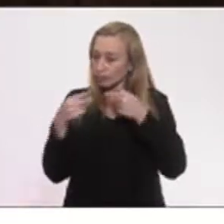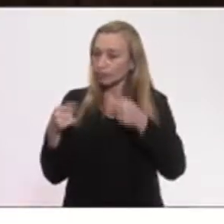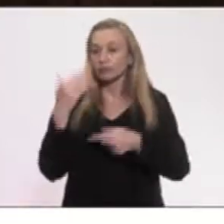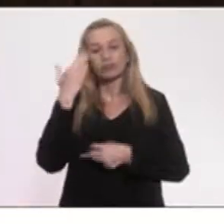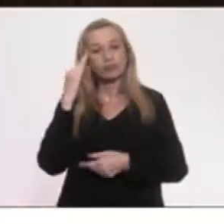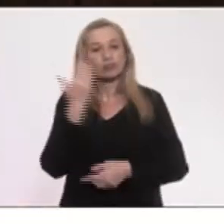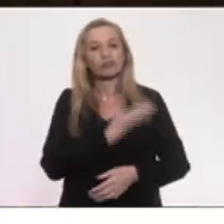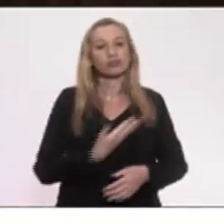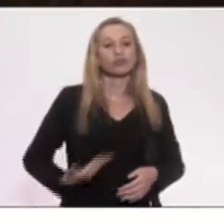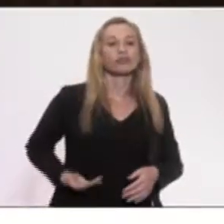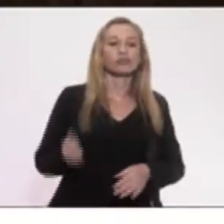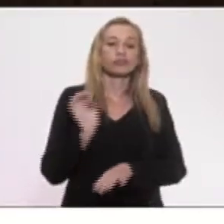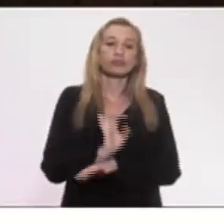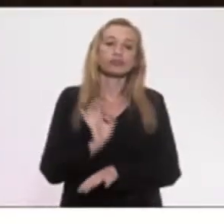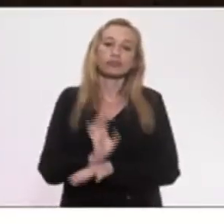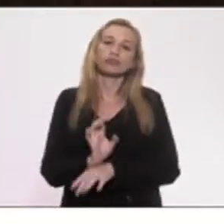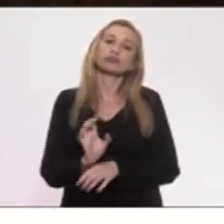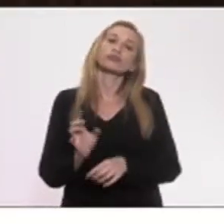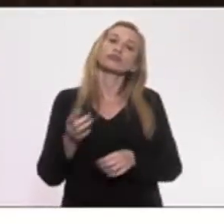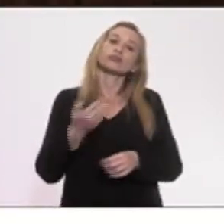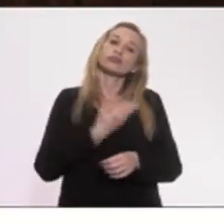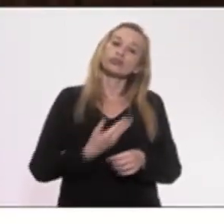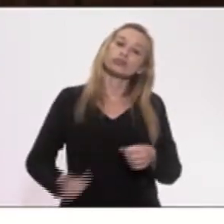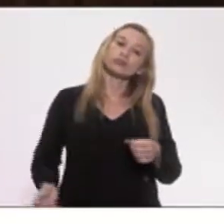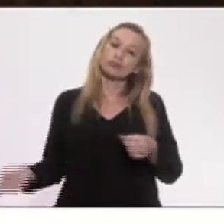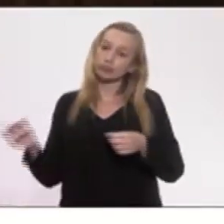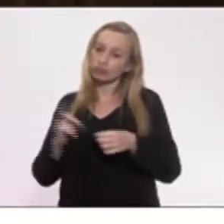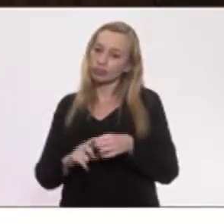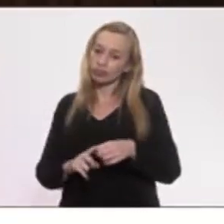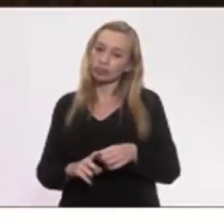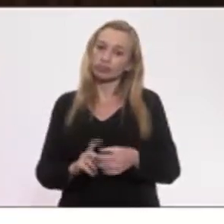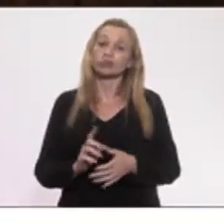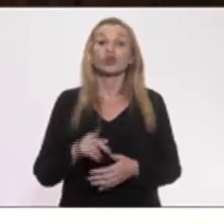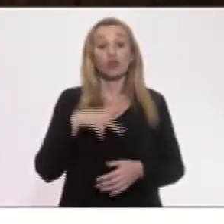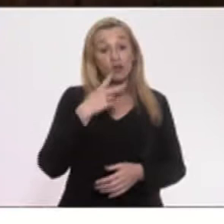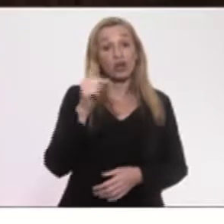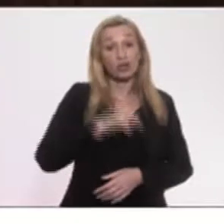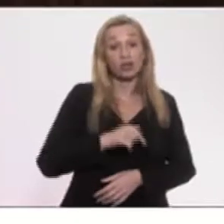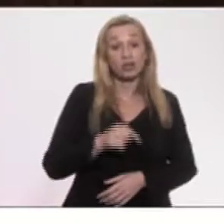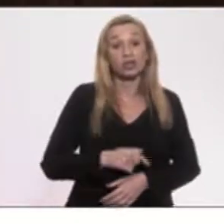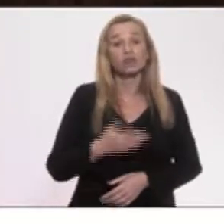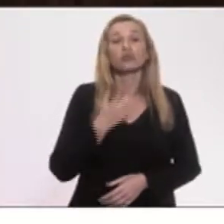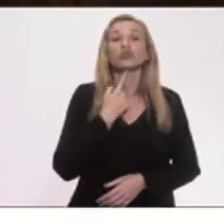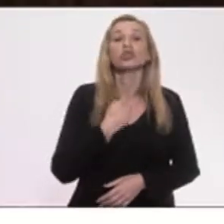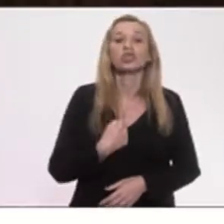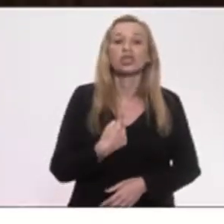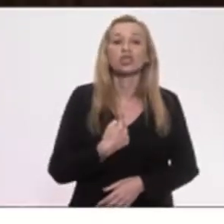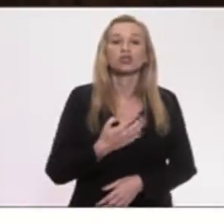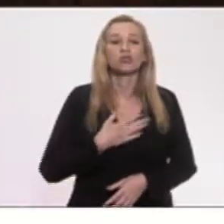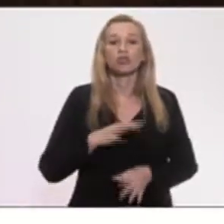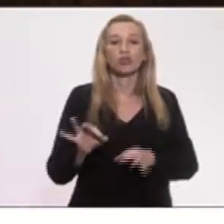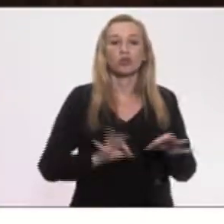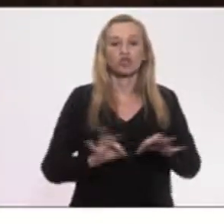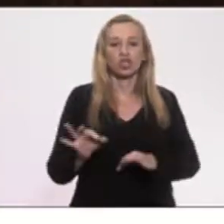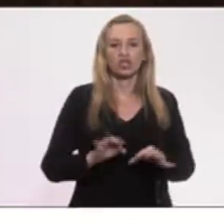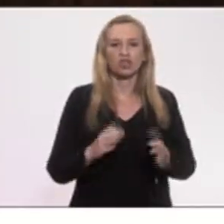governo do Estado, para que o governador recuasse da sua posição, e eu disse aqui e falo novamente, a minha vontade não é que o meu projeto